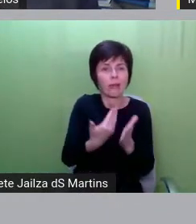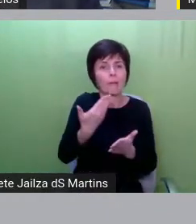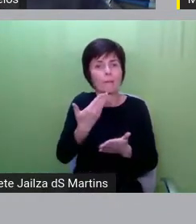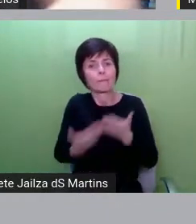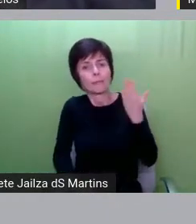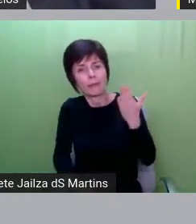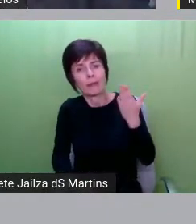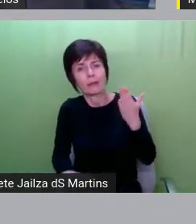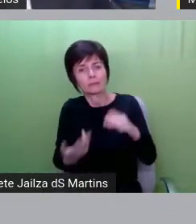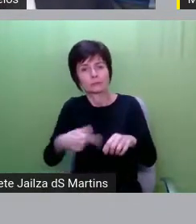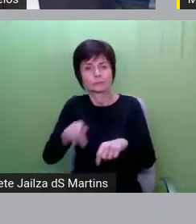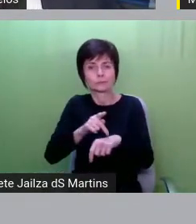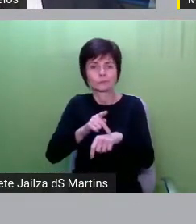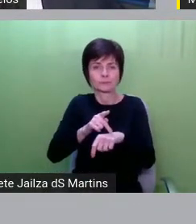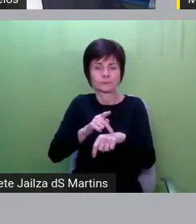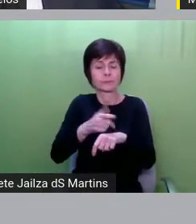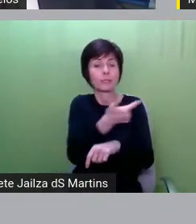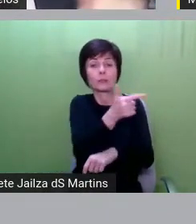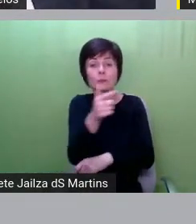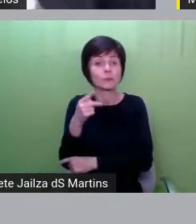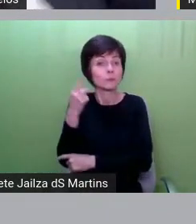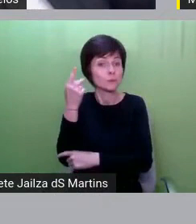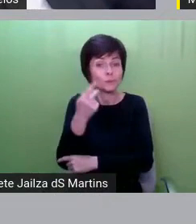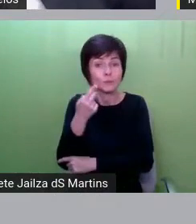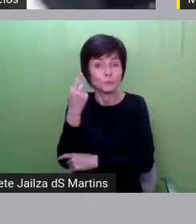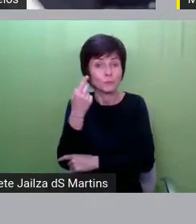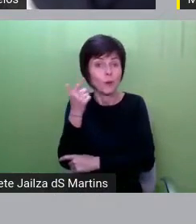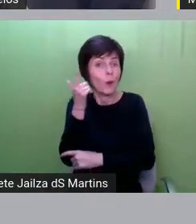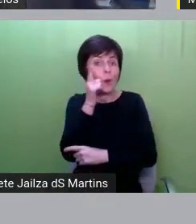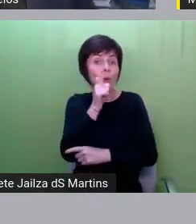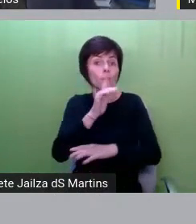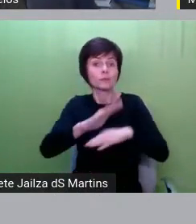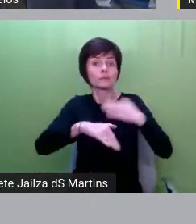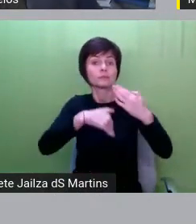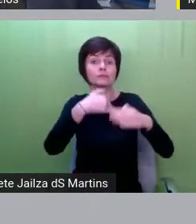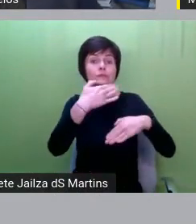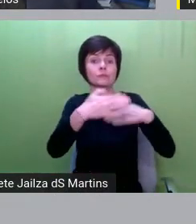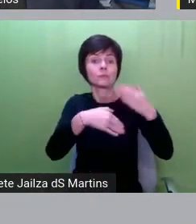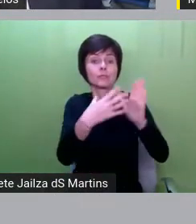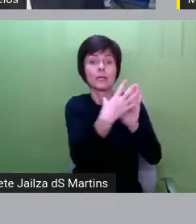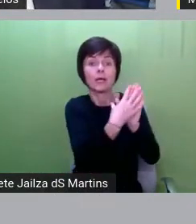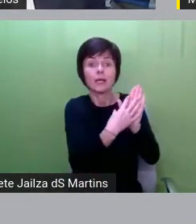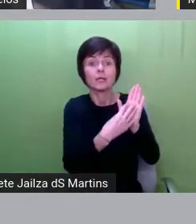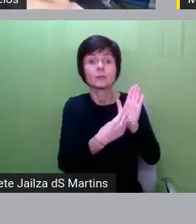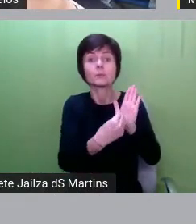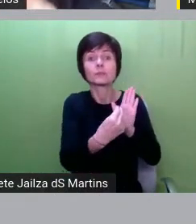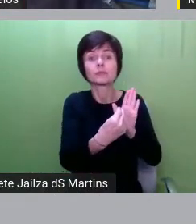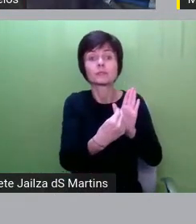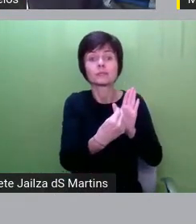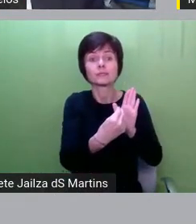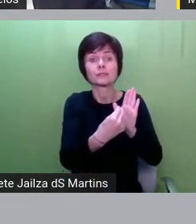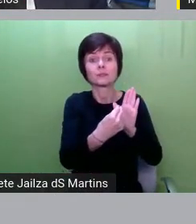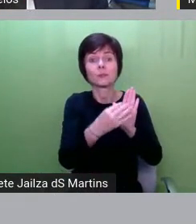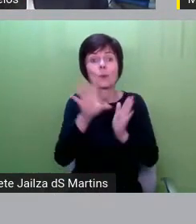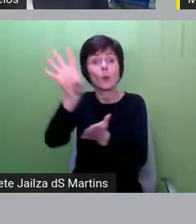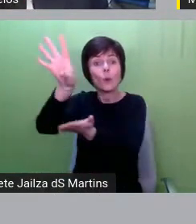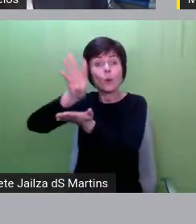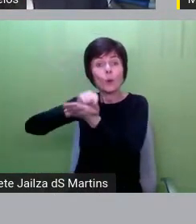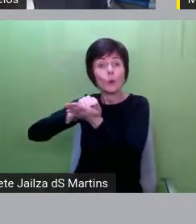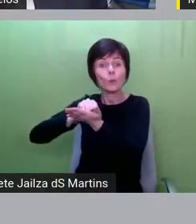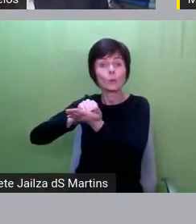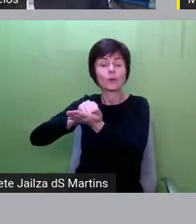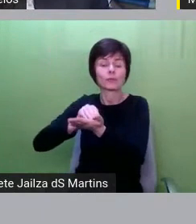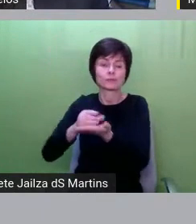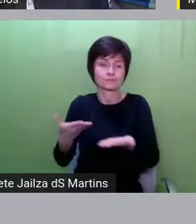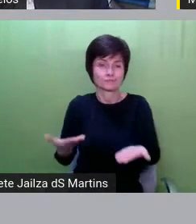que consiga promover um desenvolvimento com este modelo monetarista, muito bem também